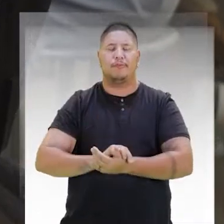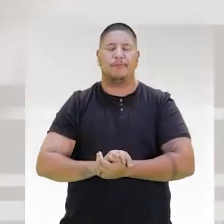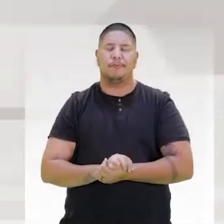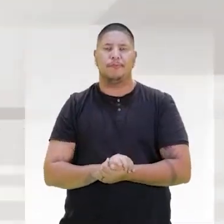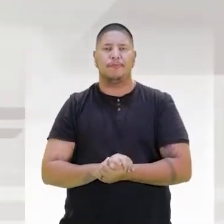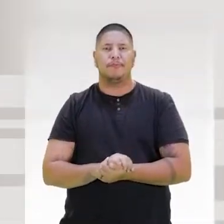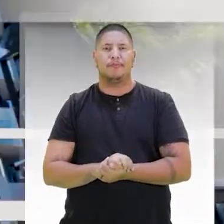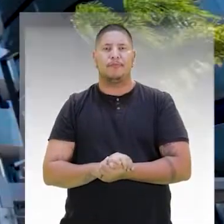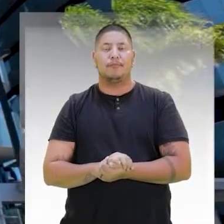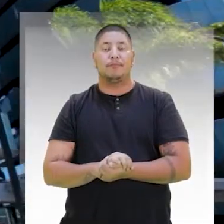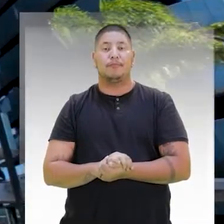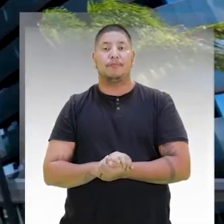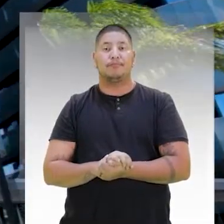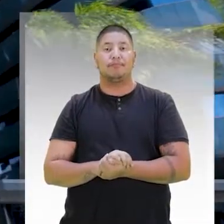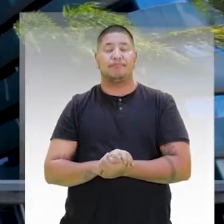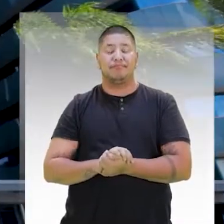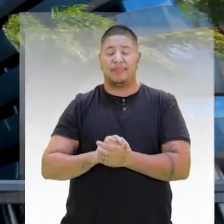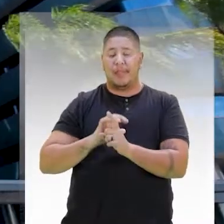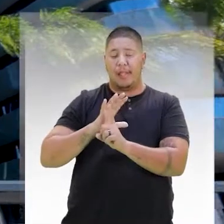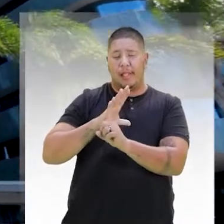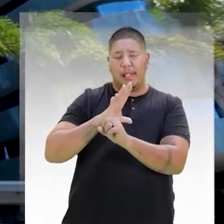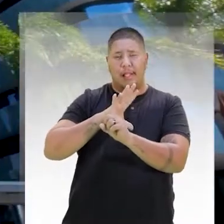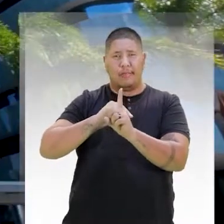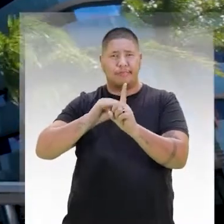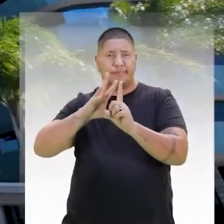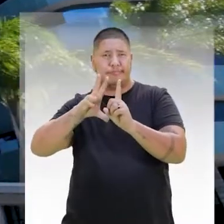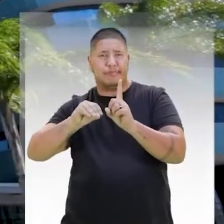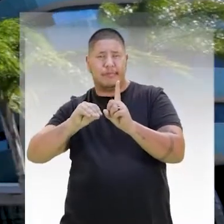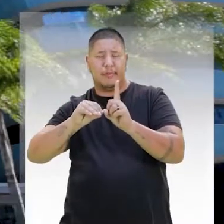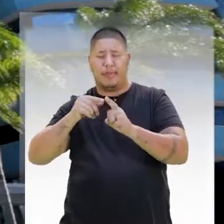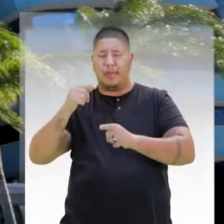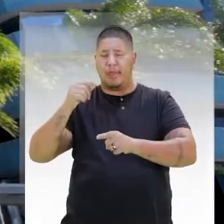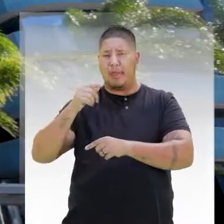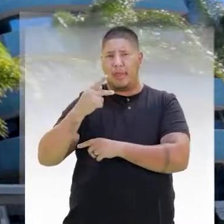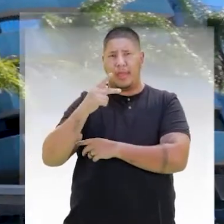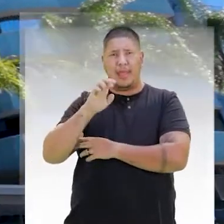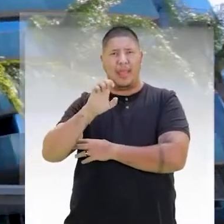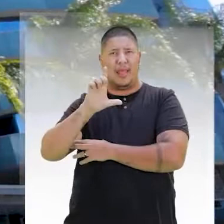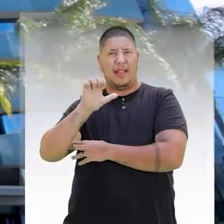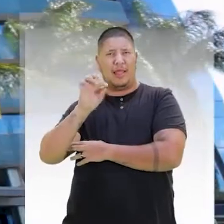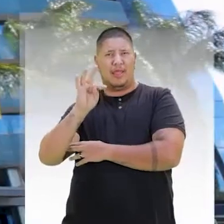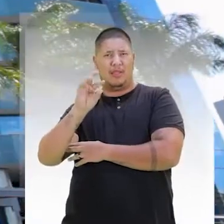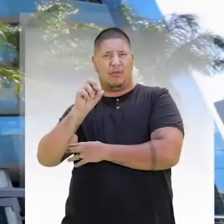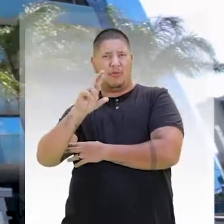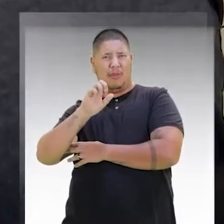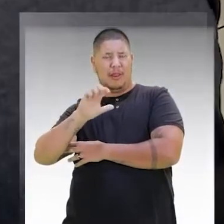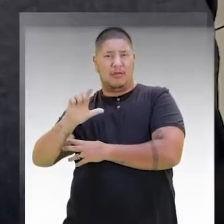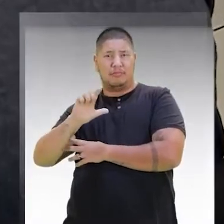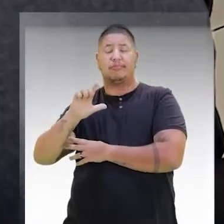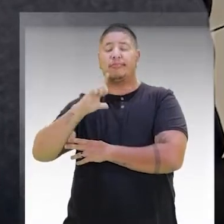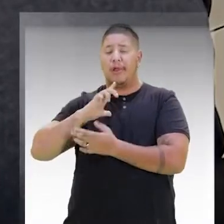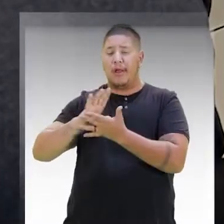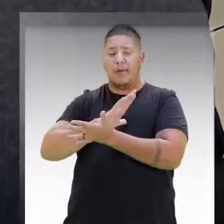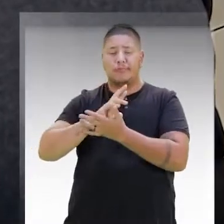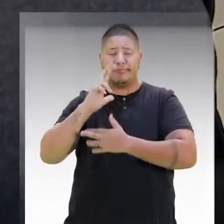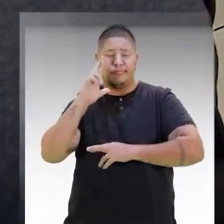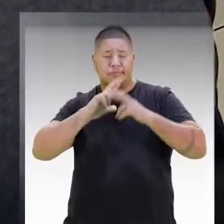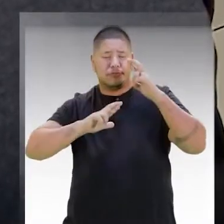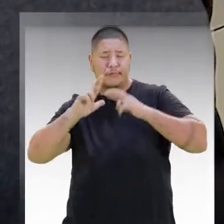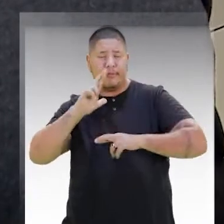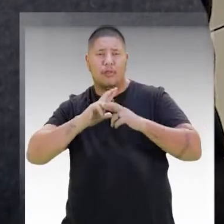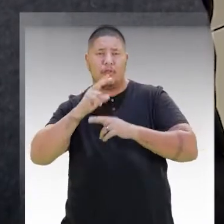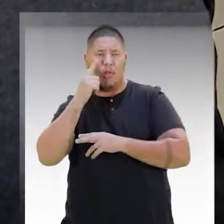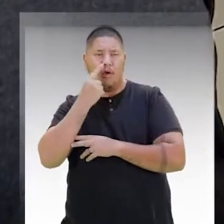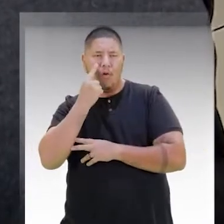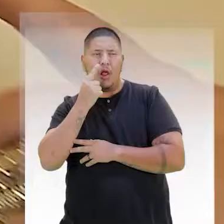igualdade. Assédio eleitoral. Órgãos de fiscalização das relações de trabalho estão de olho nos empregadores que